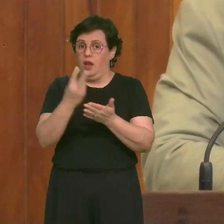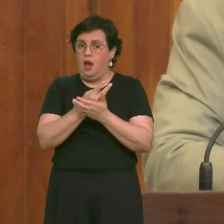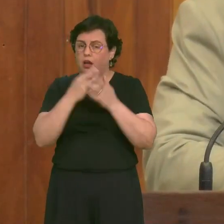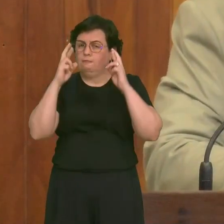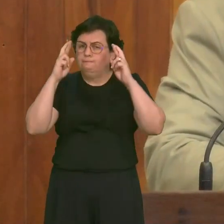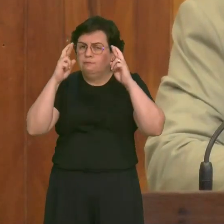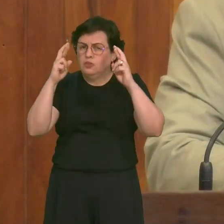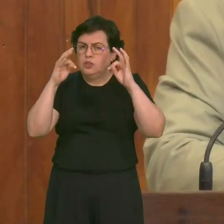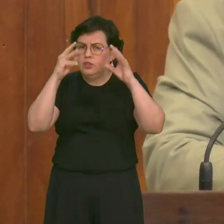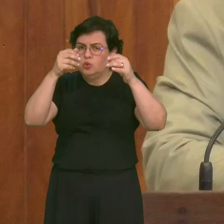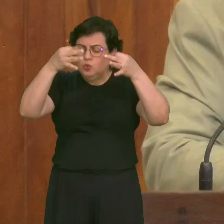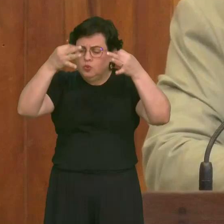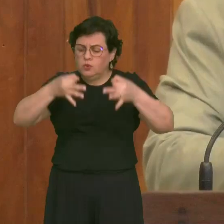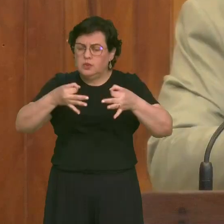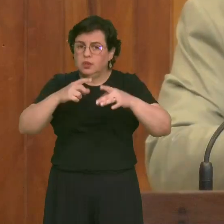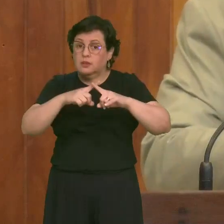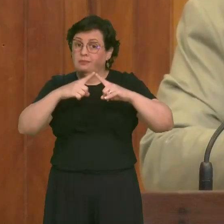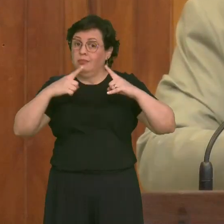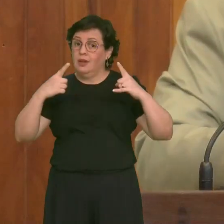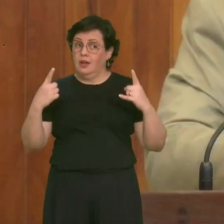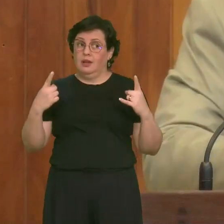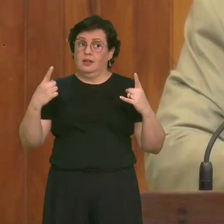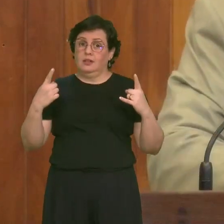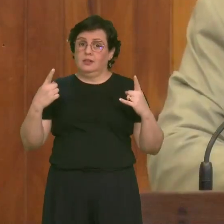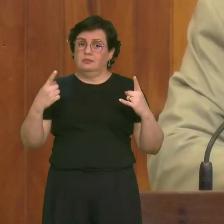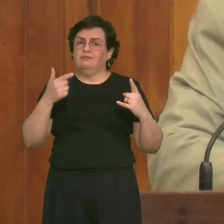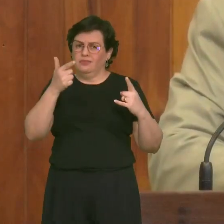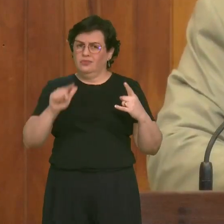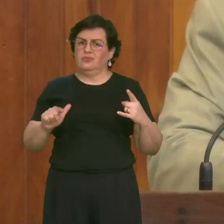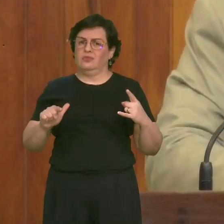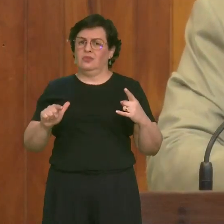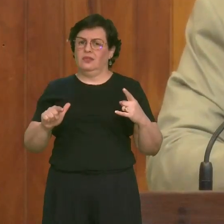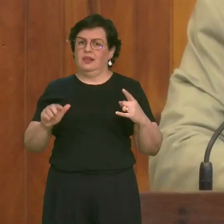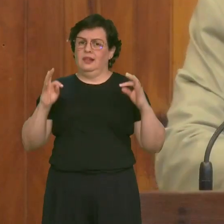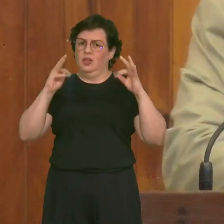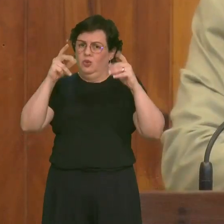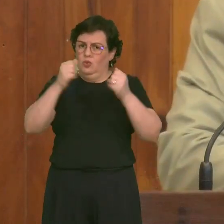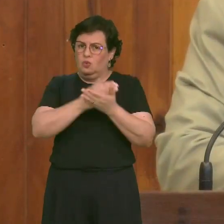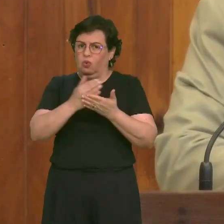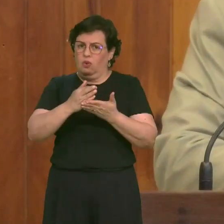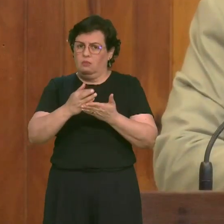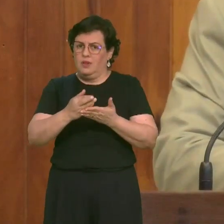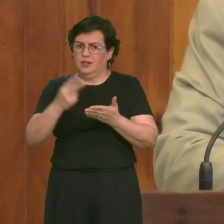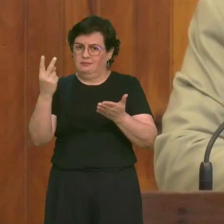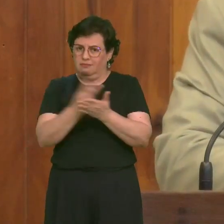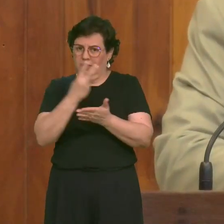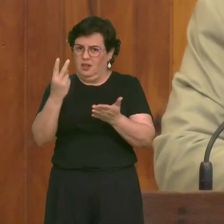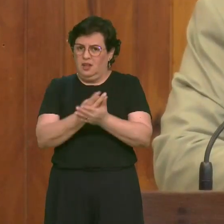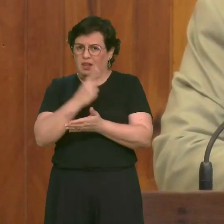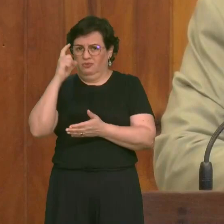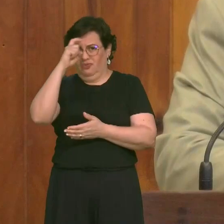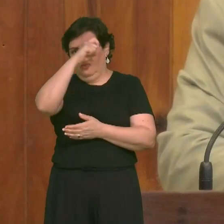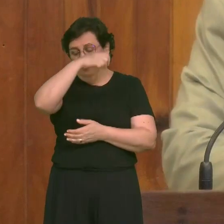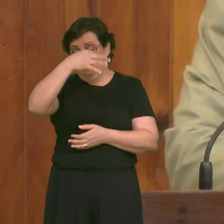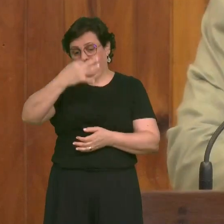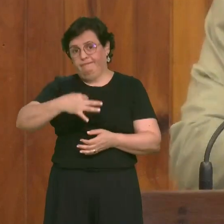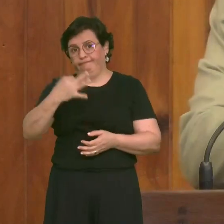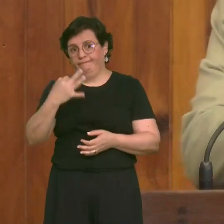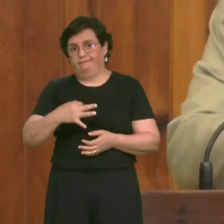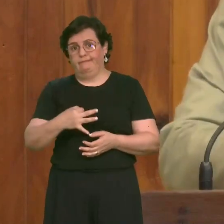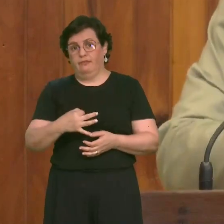dê tudo certo mas reiterando tudo aquilo que começa errado dificilmente vai dar certo